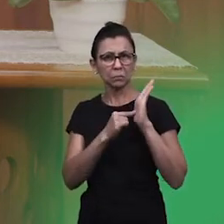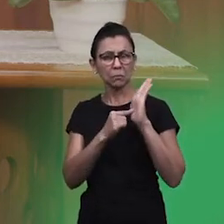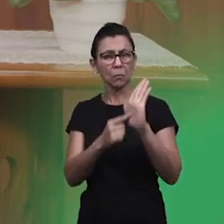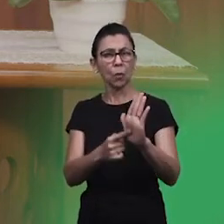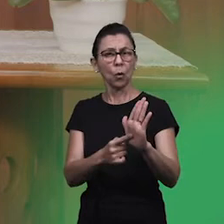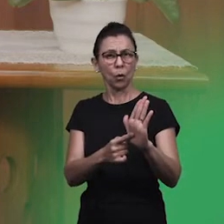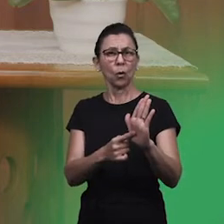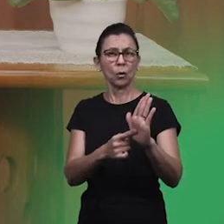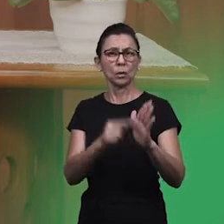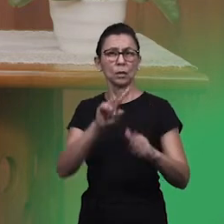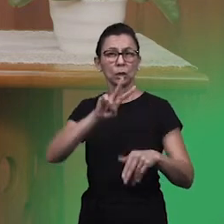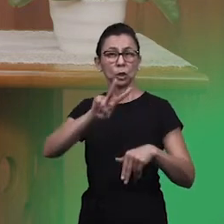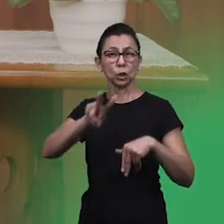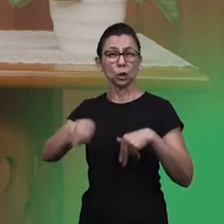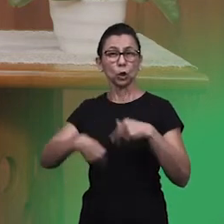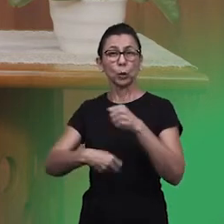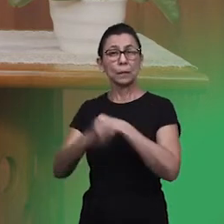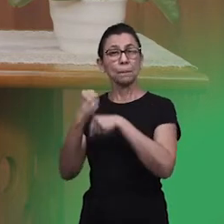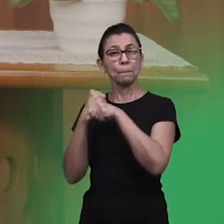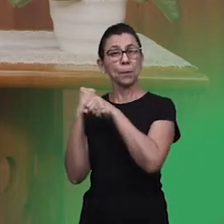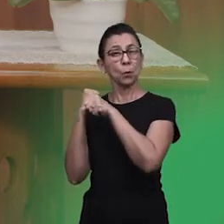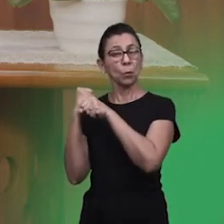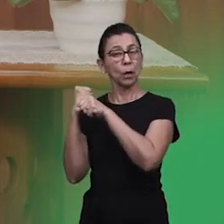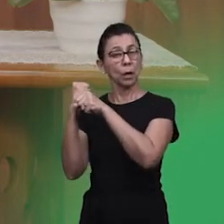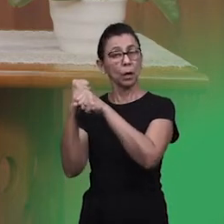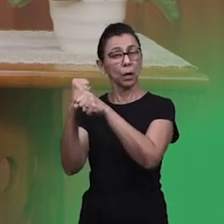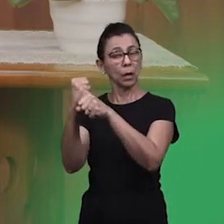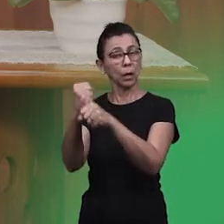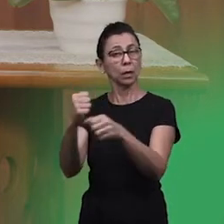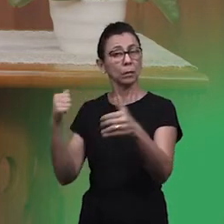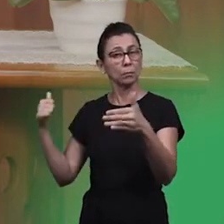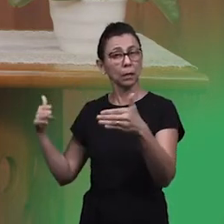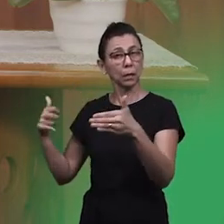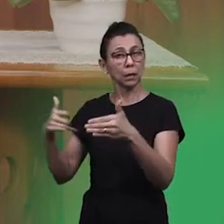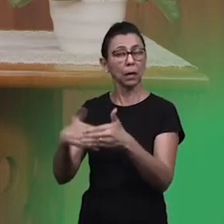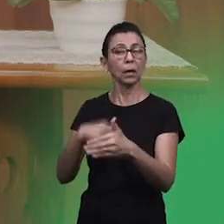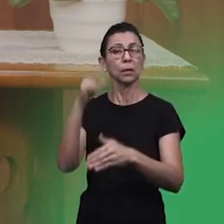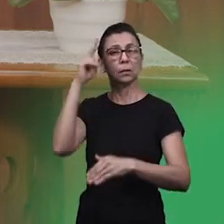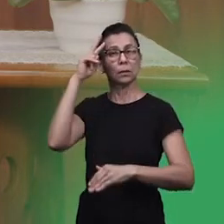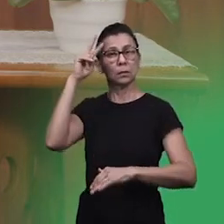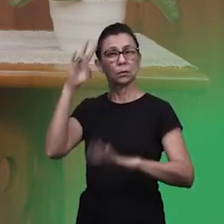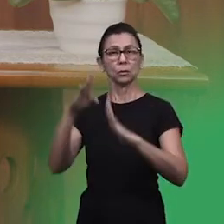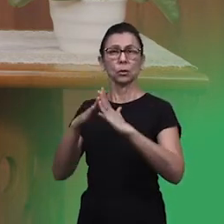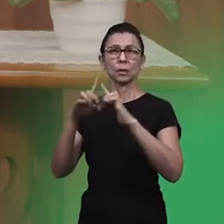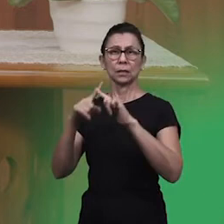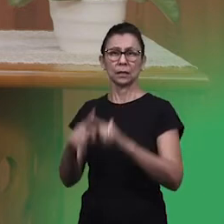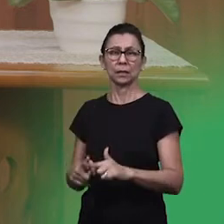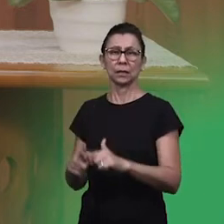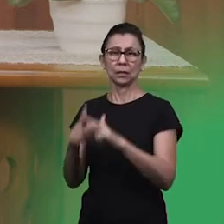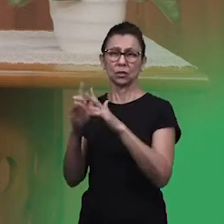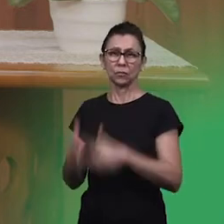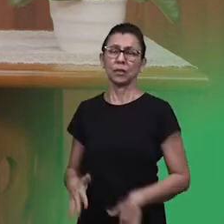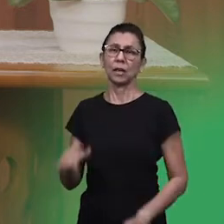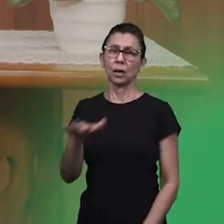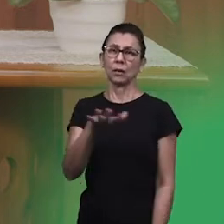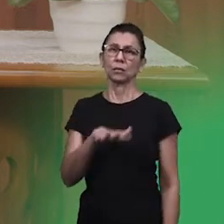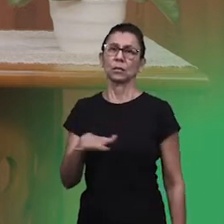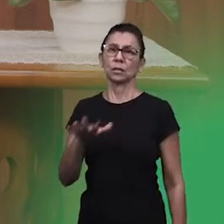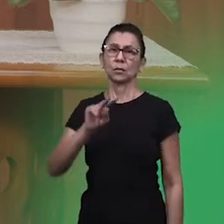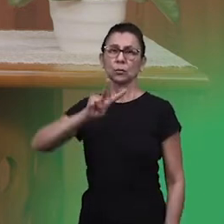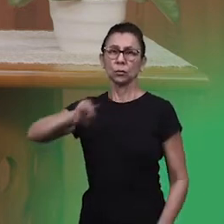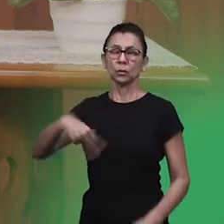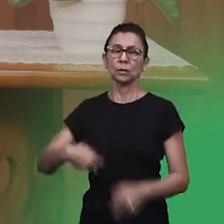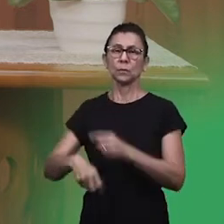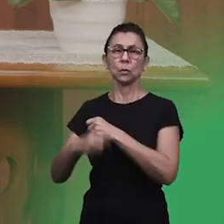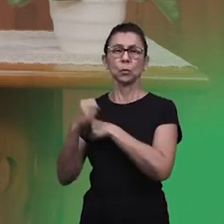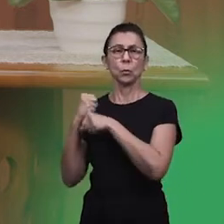nesses 2000 anos. Toda a história do homem, toda a história da igreja, e quando dizemos igreja de maneira geral, nesses 2000 anos.